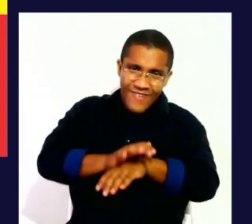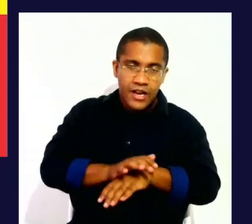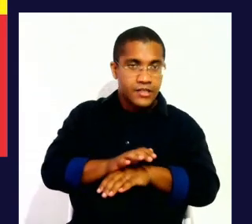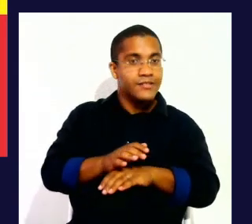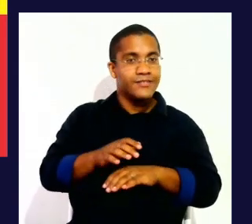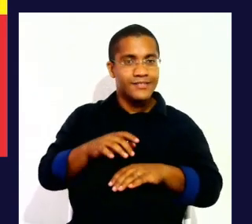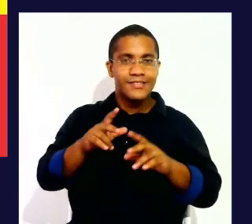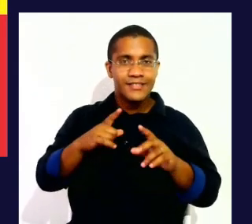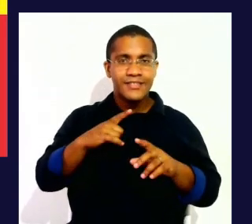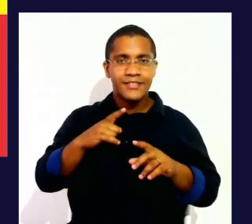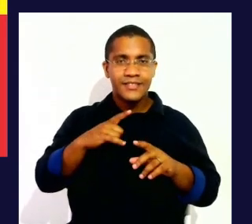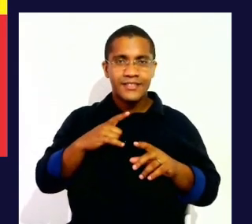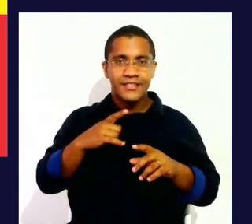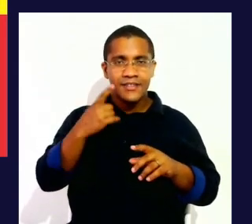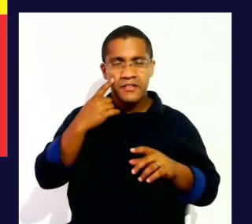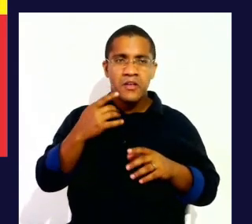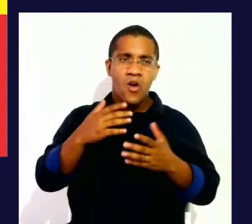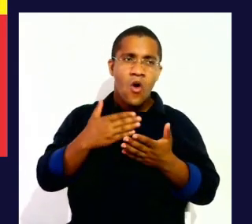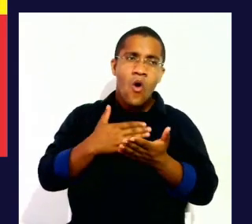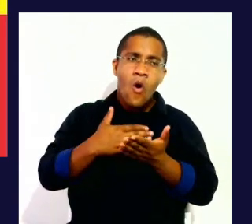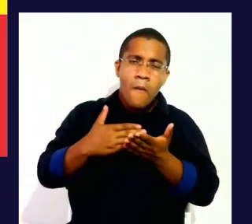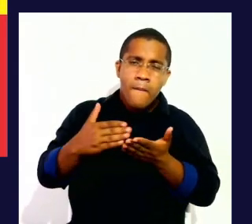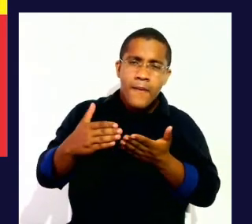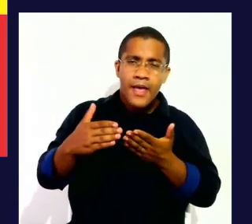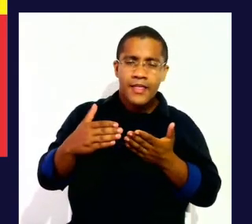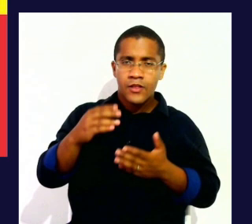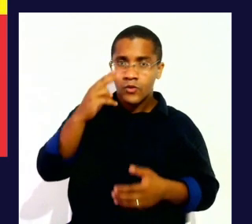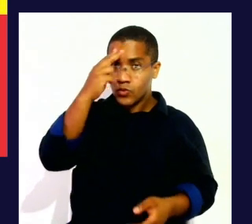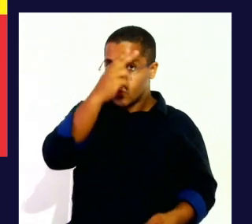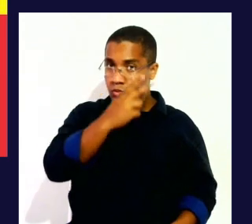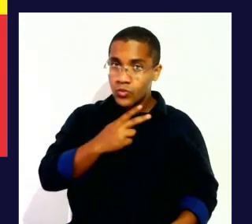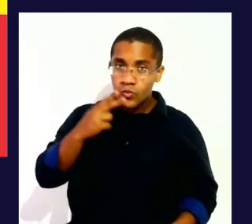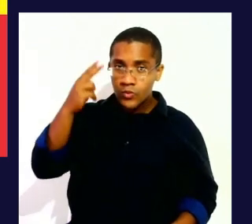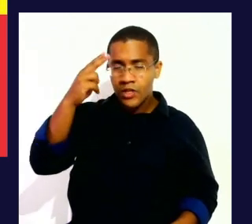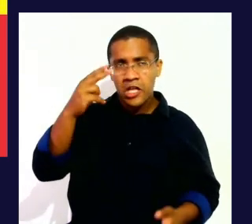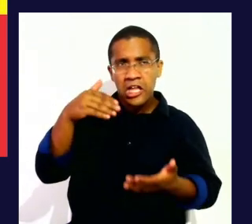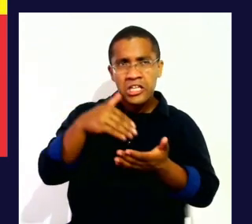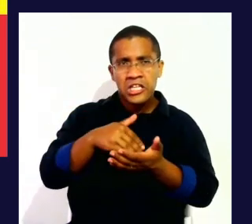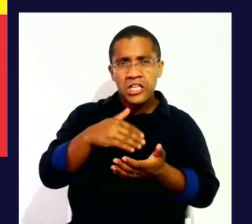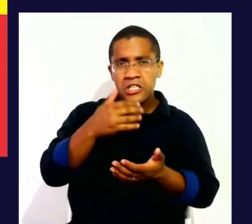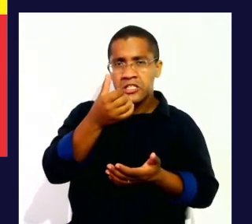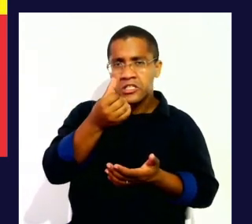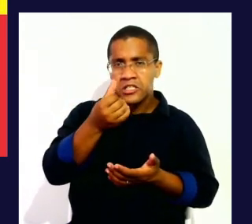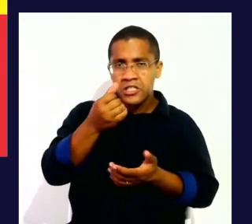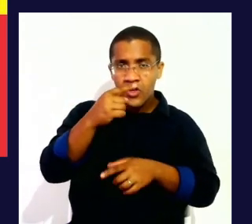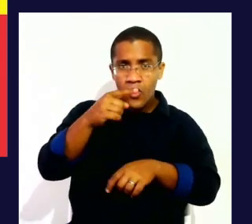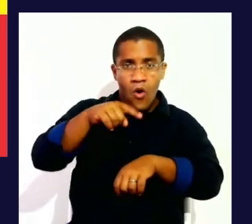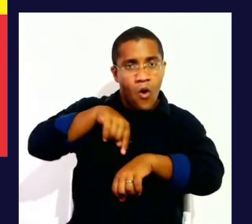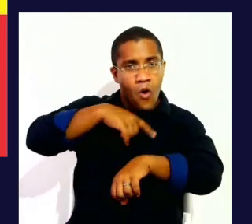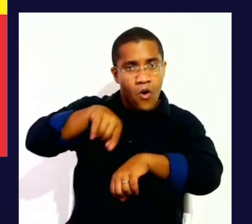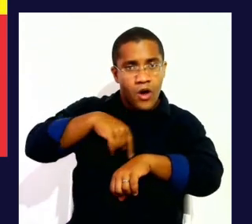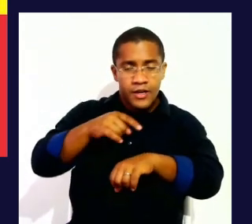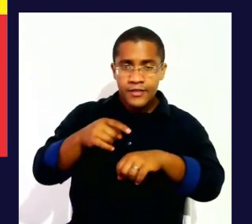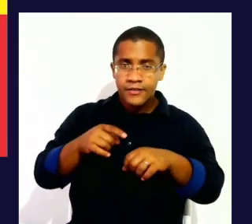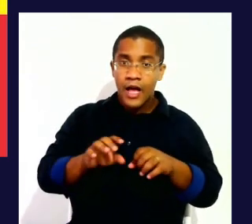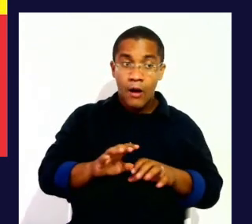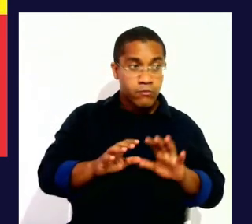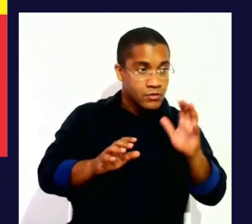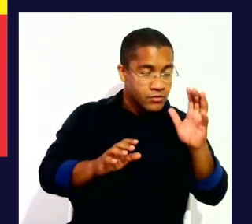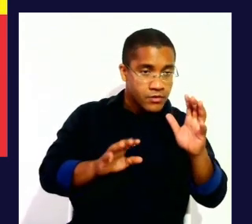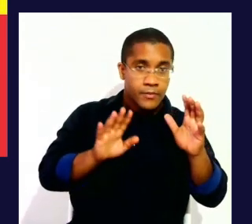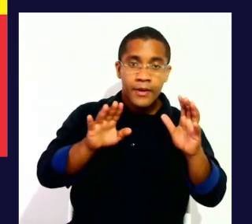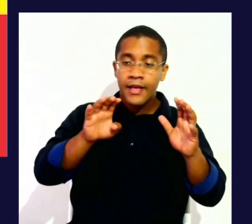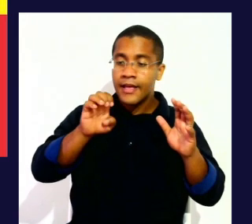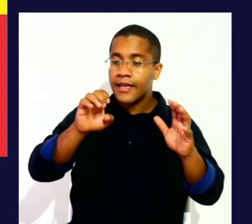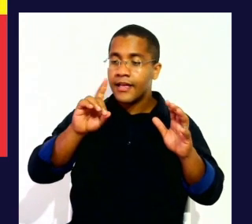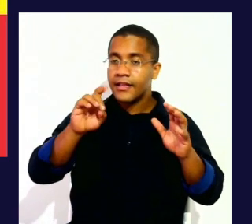carga sobre a articulação no início aí de 2 a 6 horas após o trauma. O edema, ele vai se